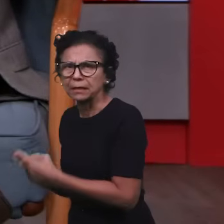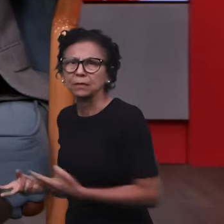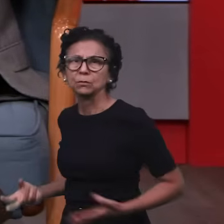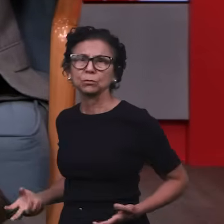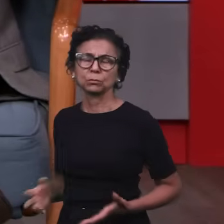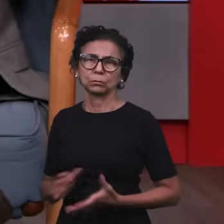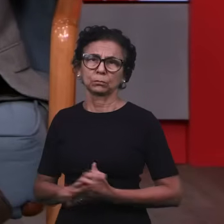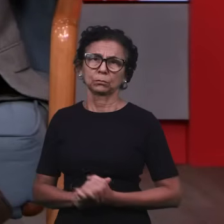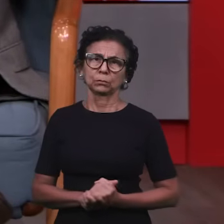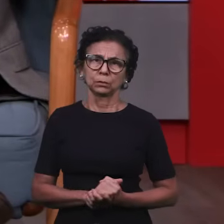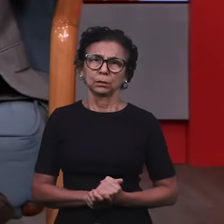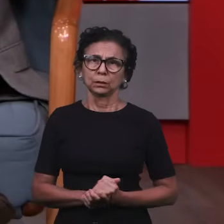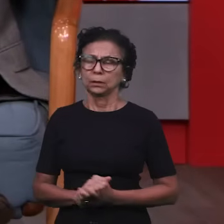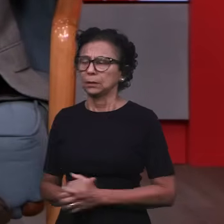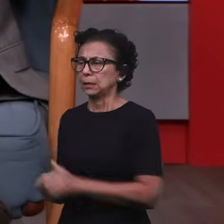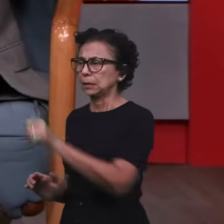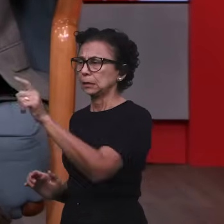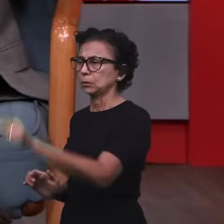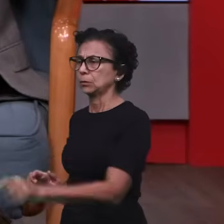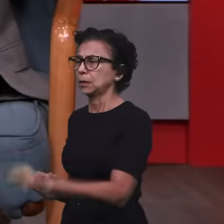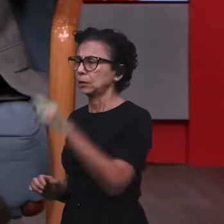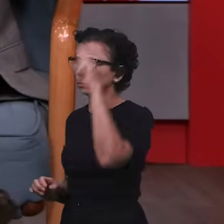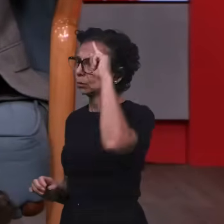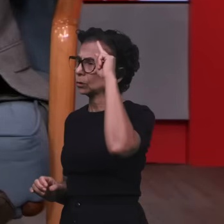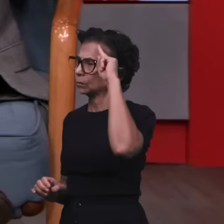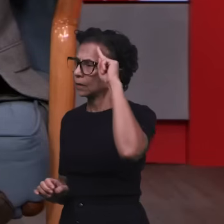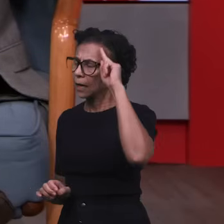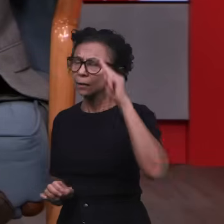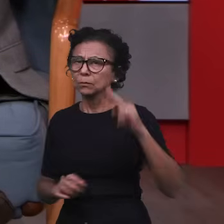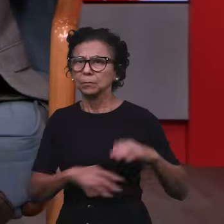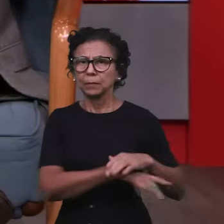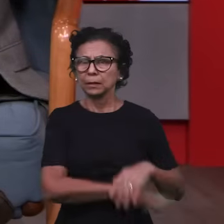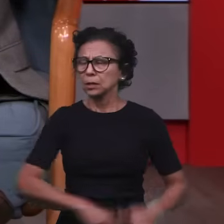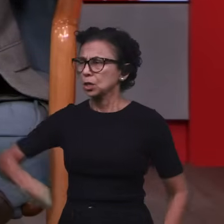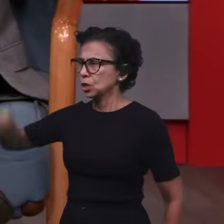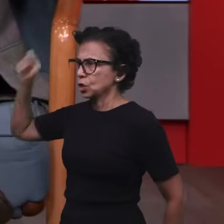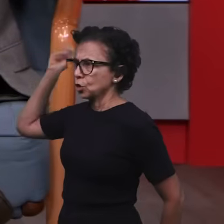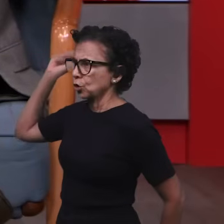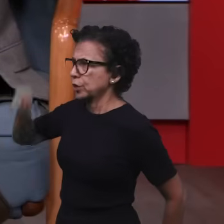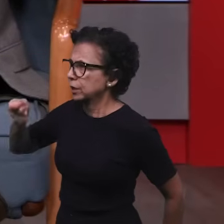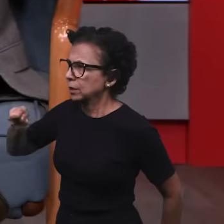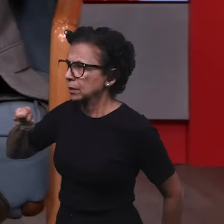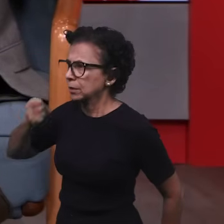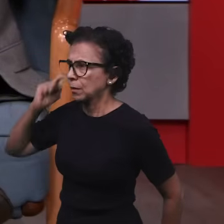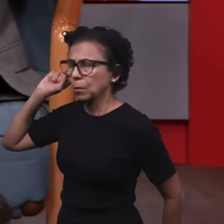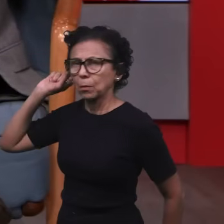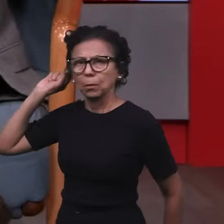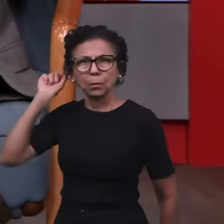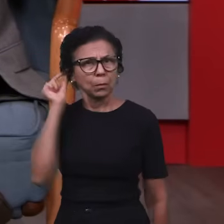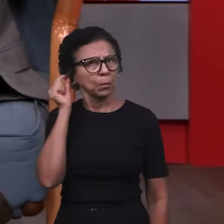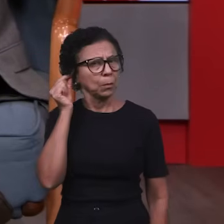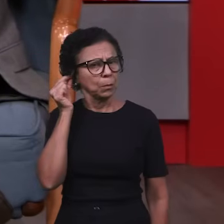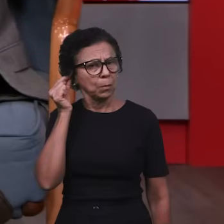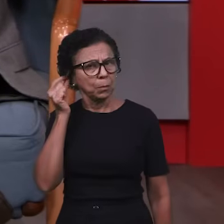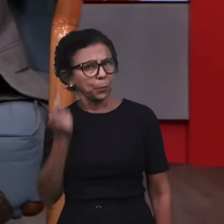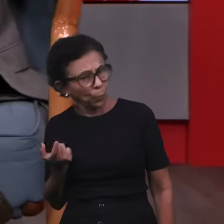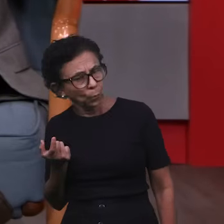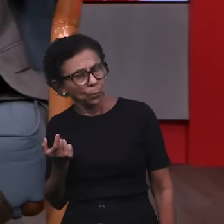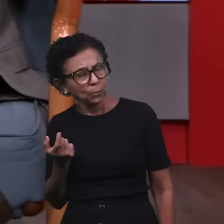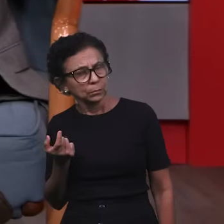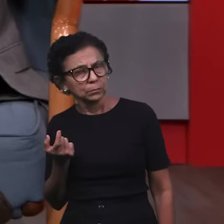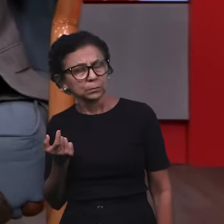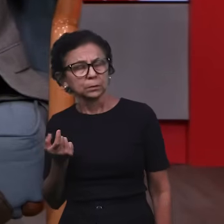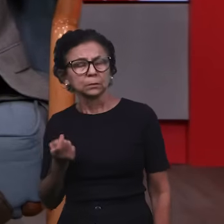a espada e lança a espada naquele homem. A pergunta, então, que eu faço,